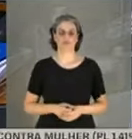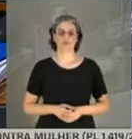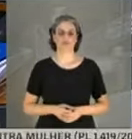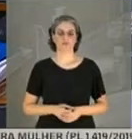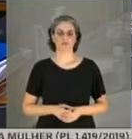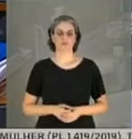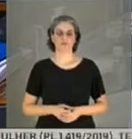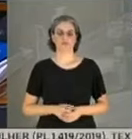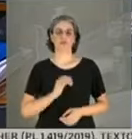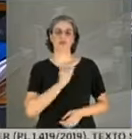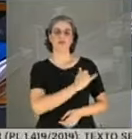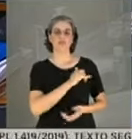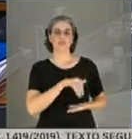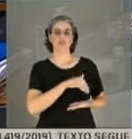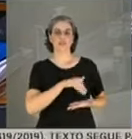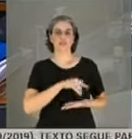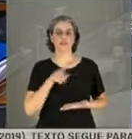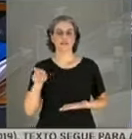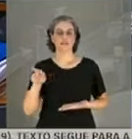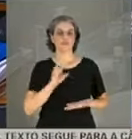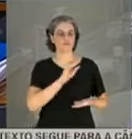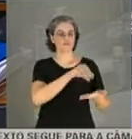do senador Randolfo Rodrigues.